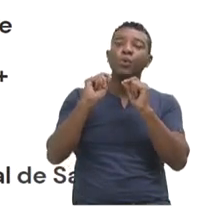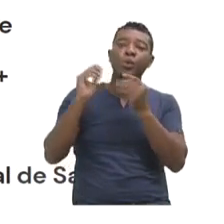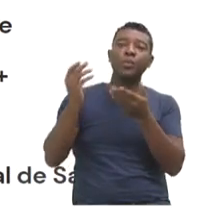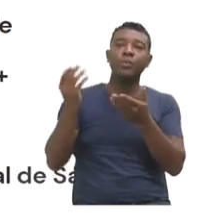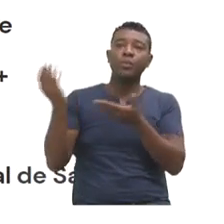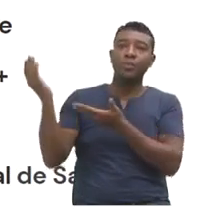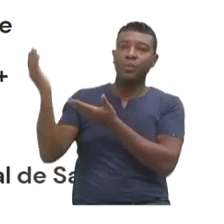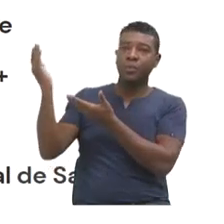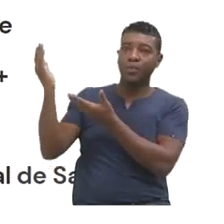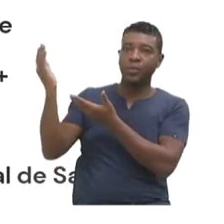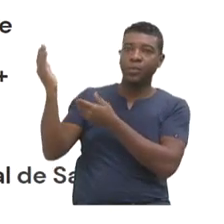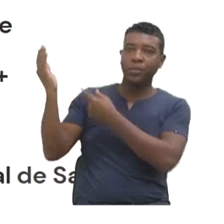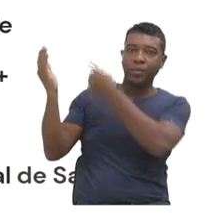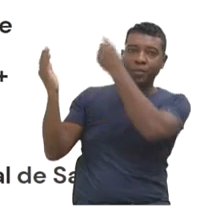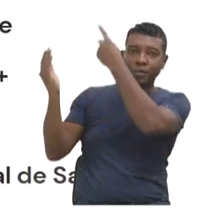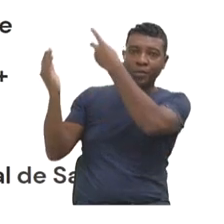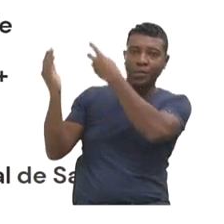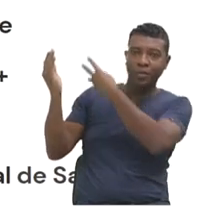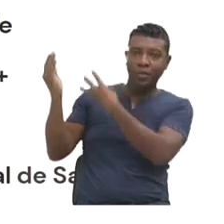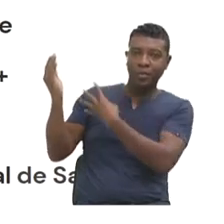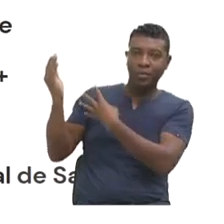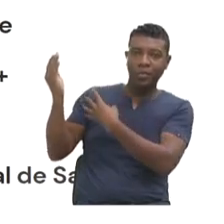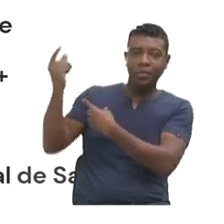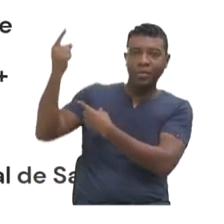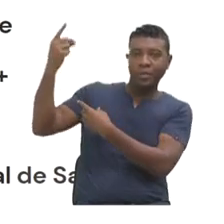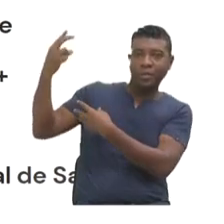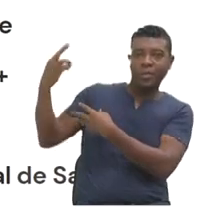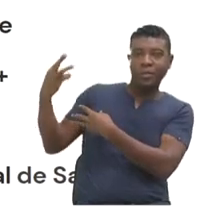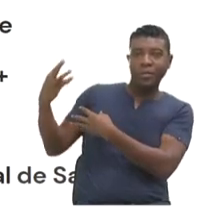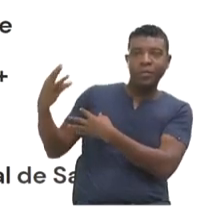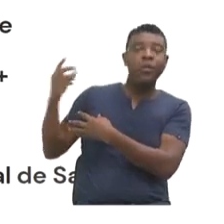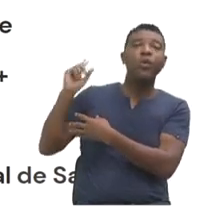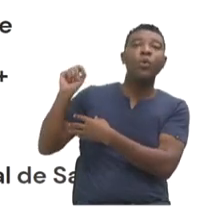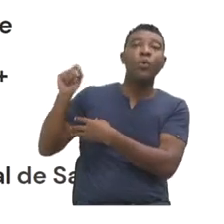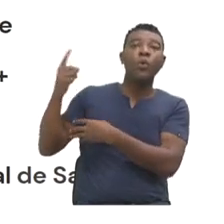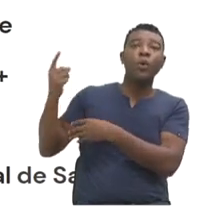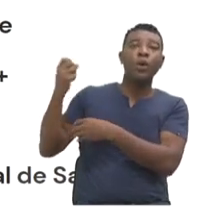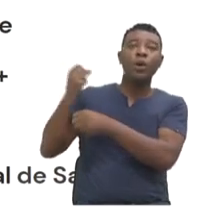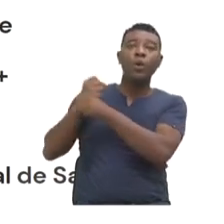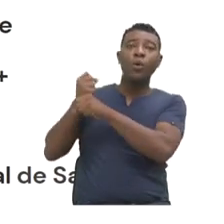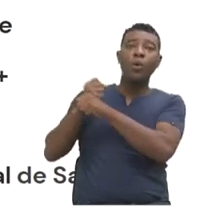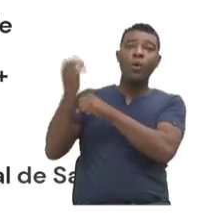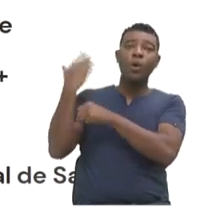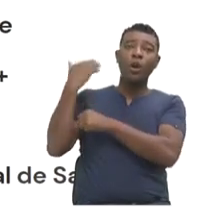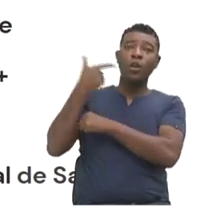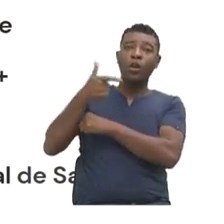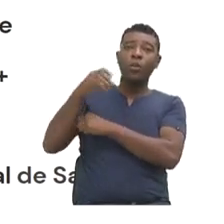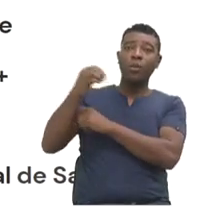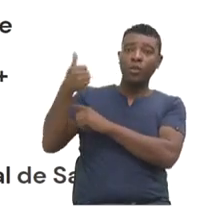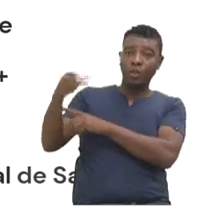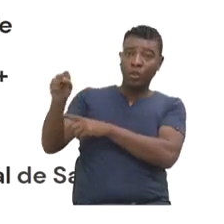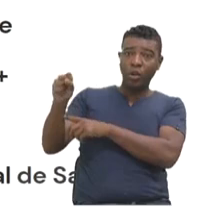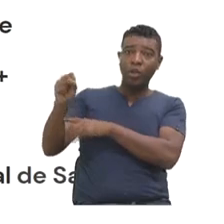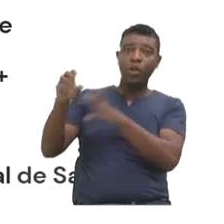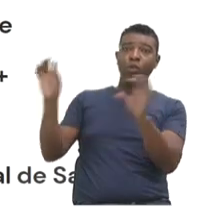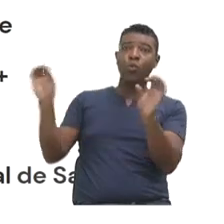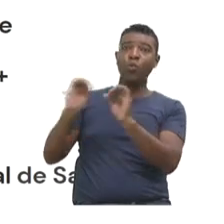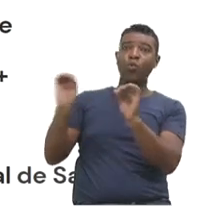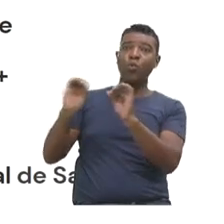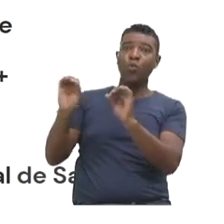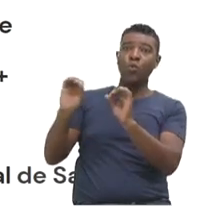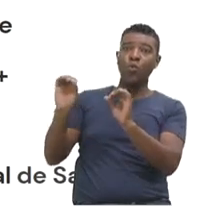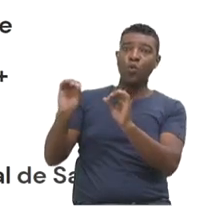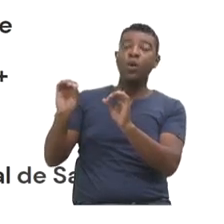financiamento é importante lembrar que em 2018 Harley não tinha é zero os municípios 853 municípios